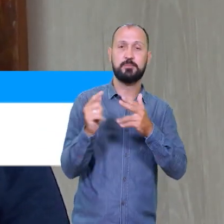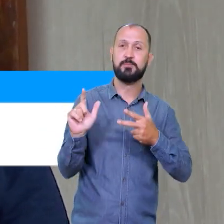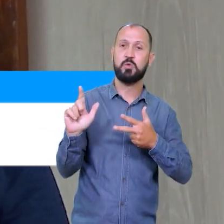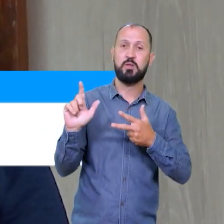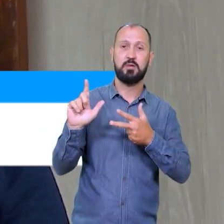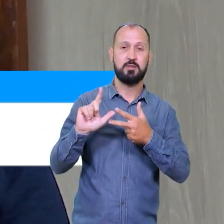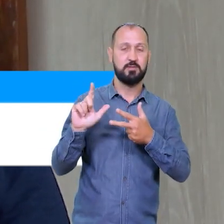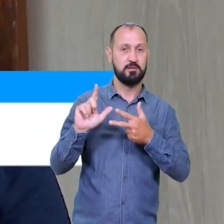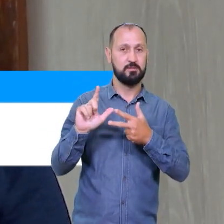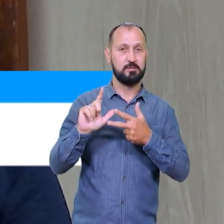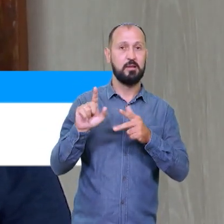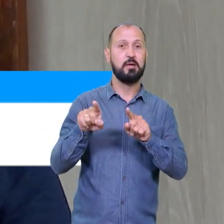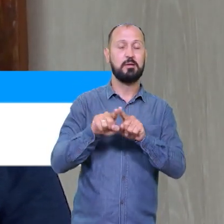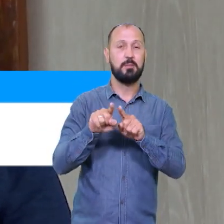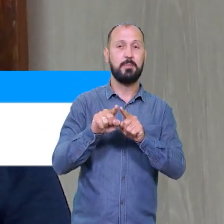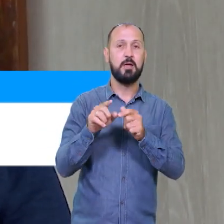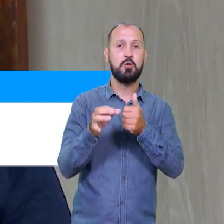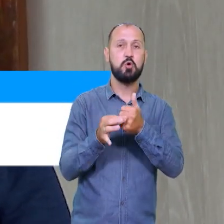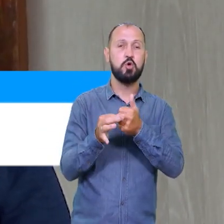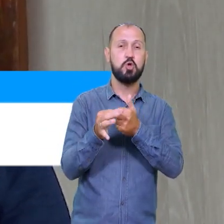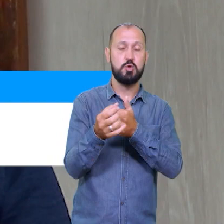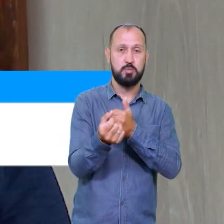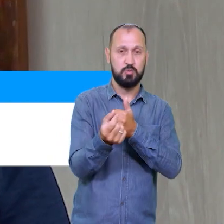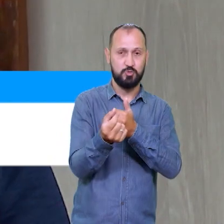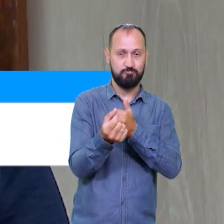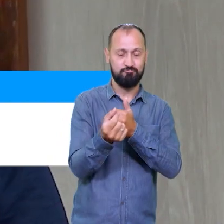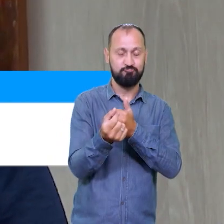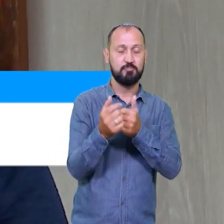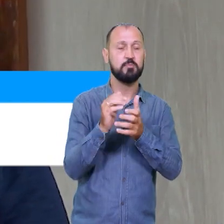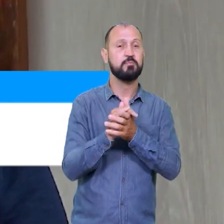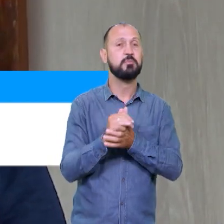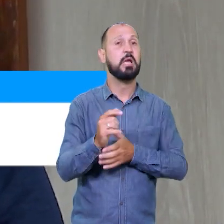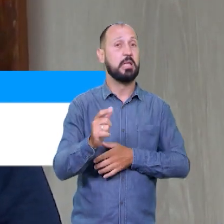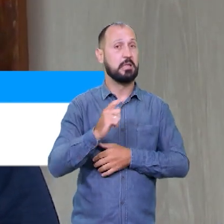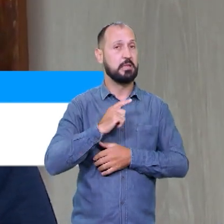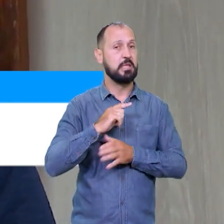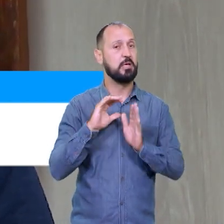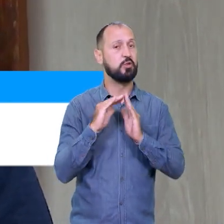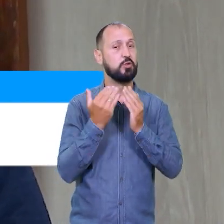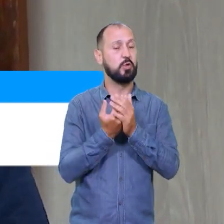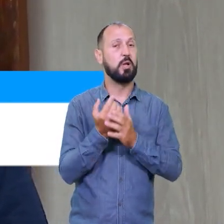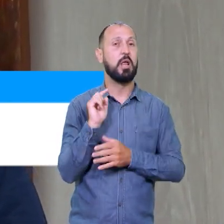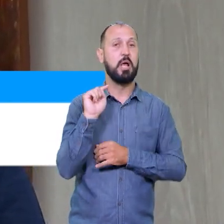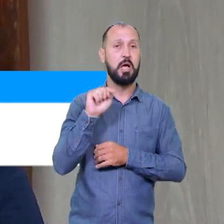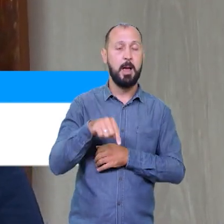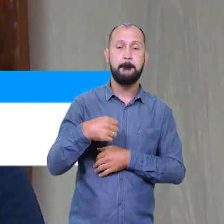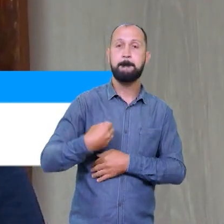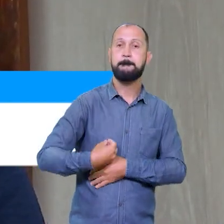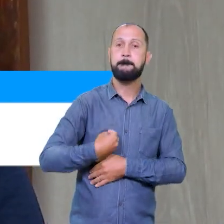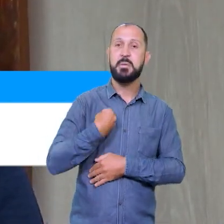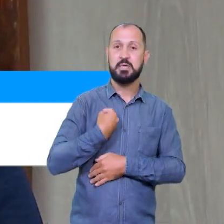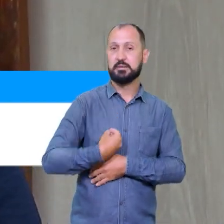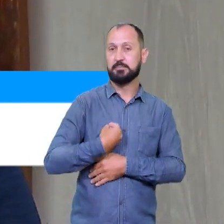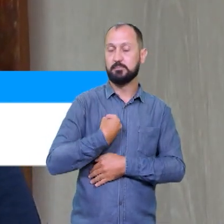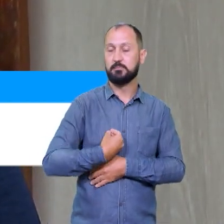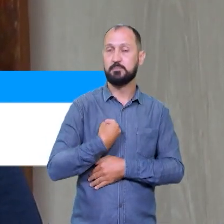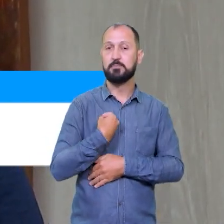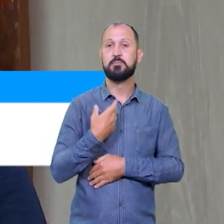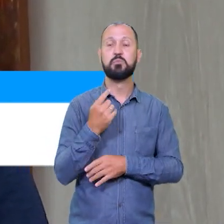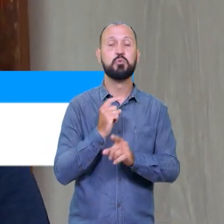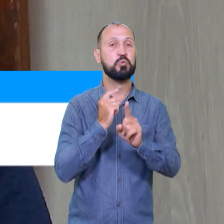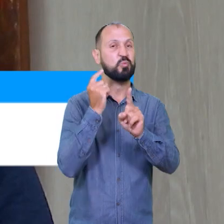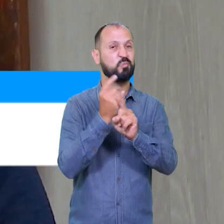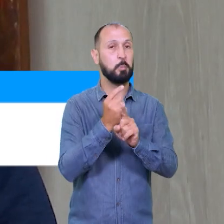das Escolas do Legislativo e dos Tribunais de Contas. E como nós temos a escola aqui, nós